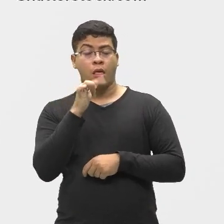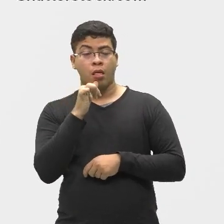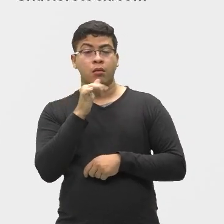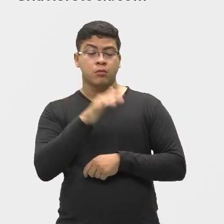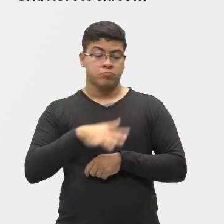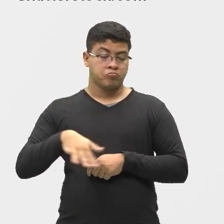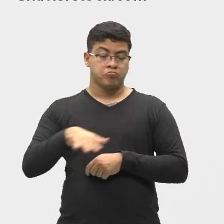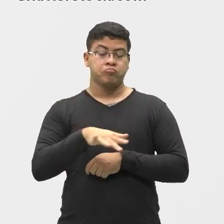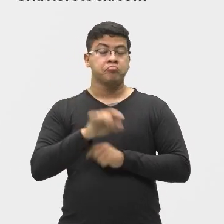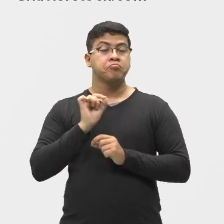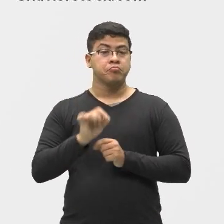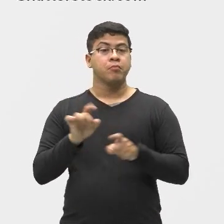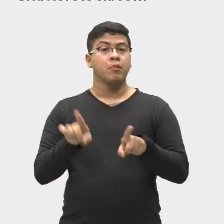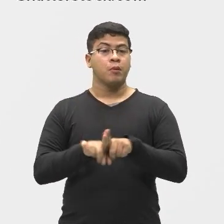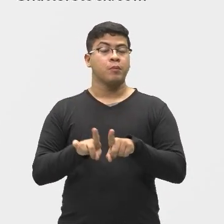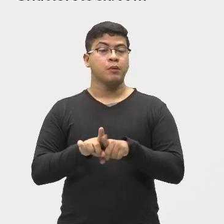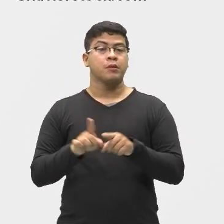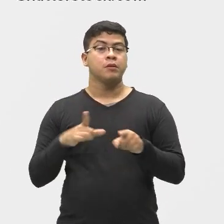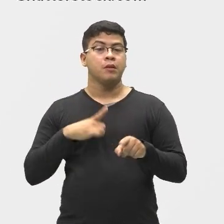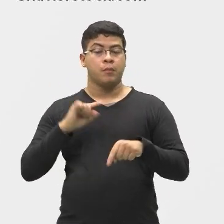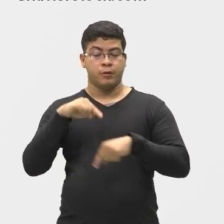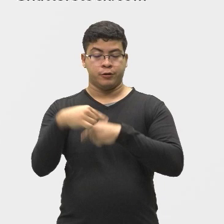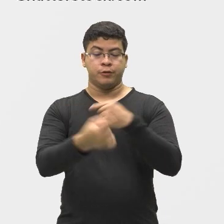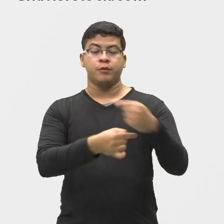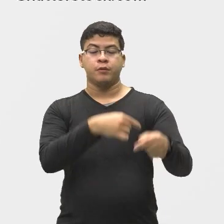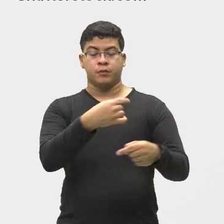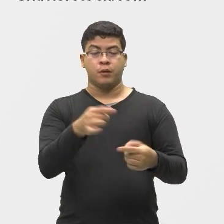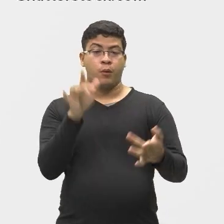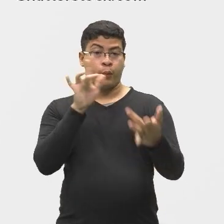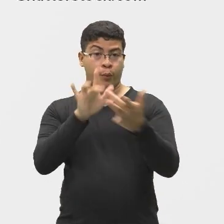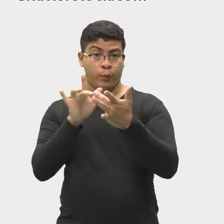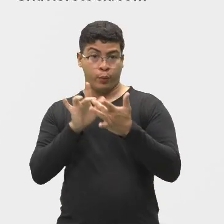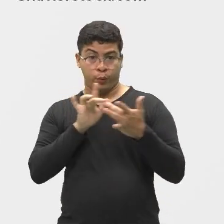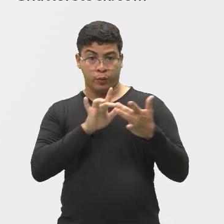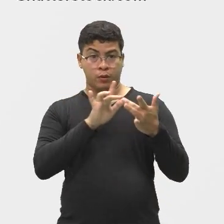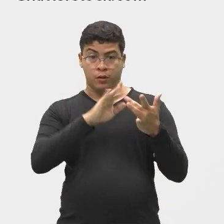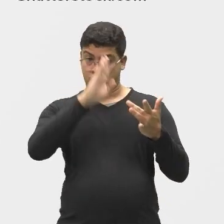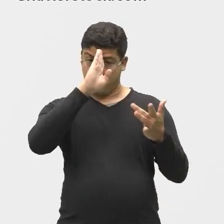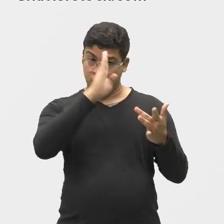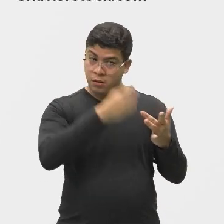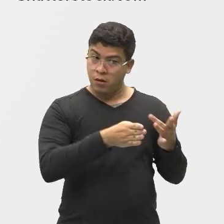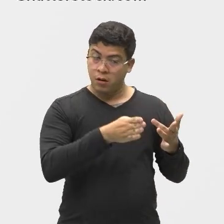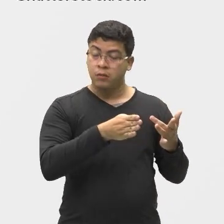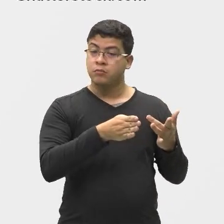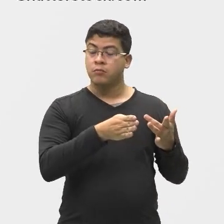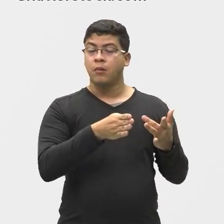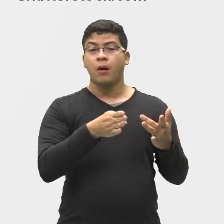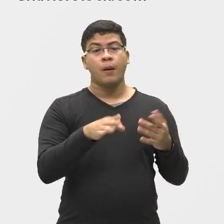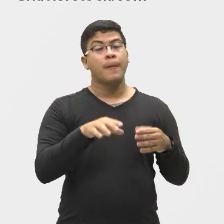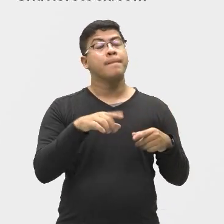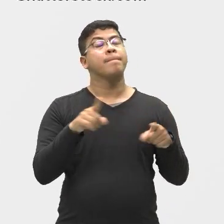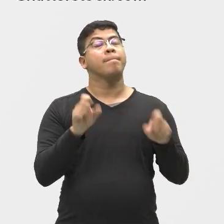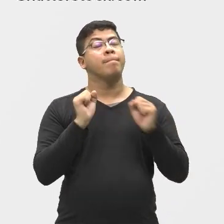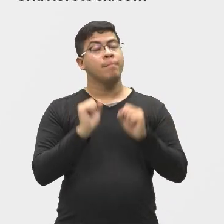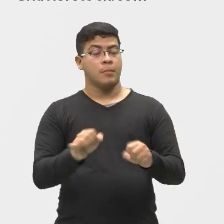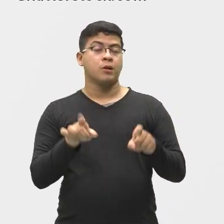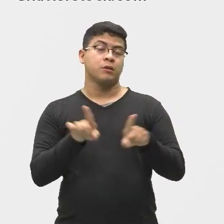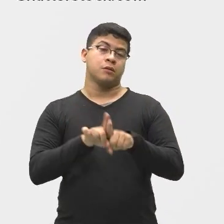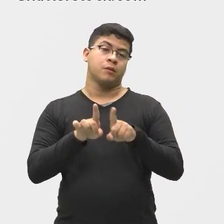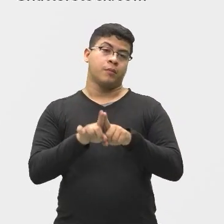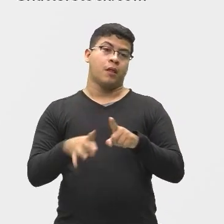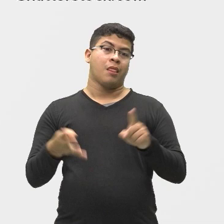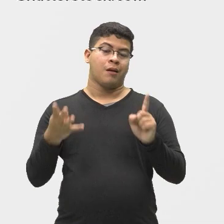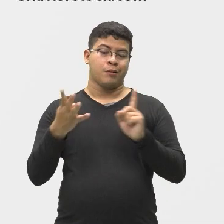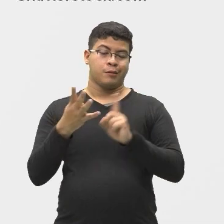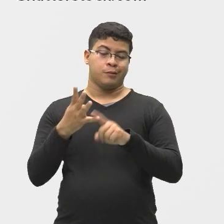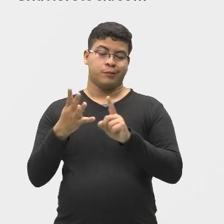a gente observou que ela pode ser transmitida através do contato direto, mas ela também pode ser transmitida